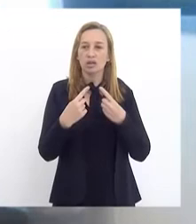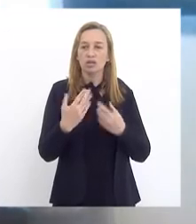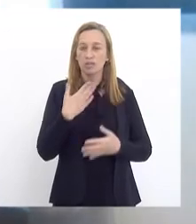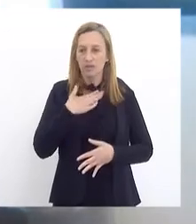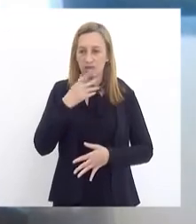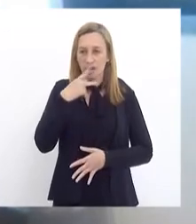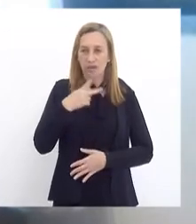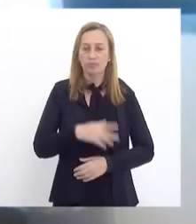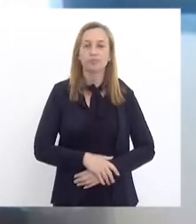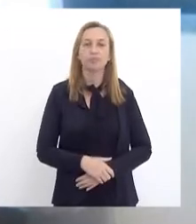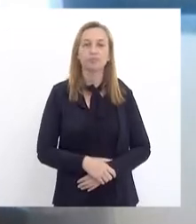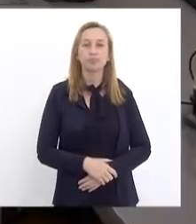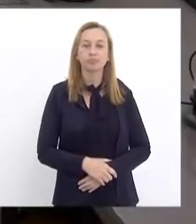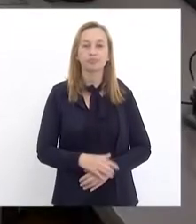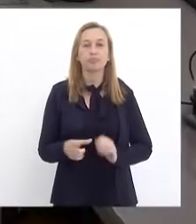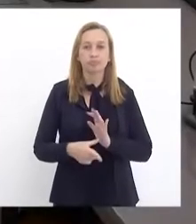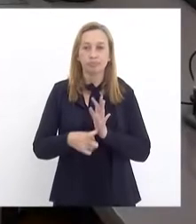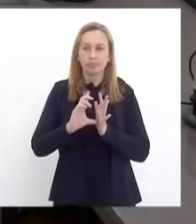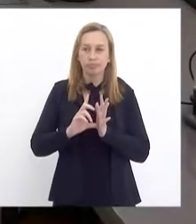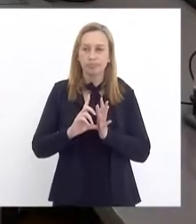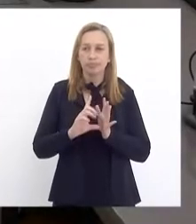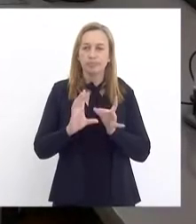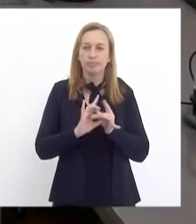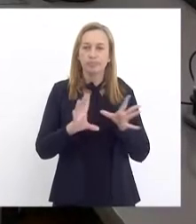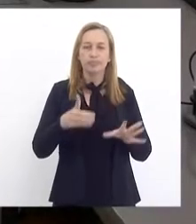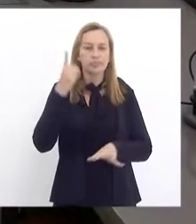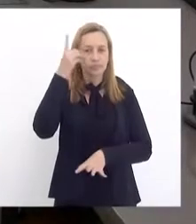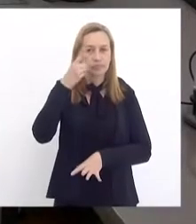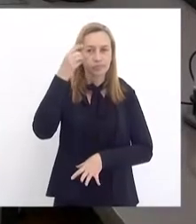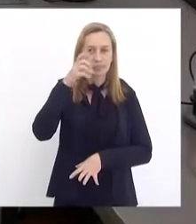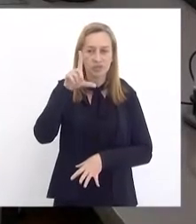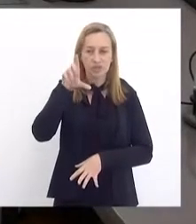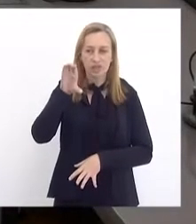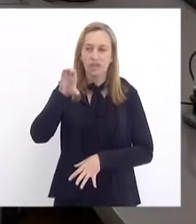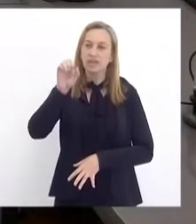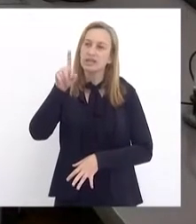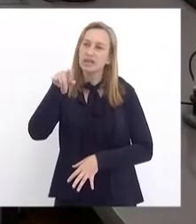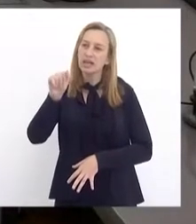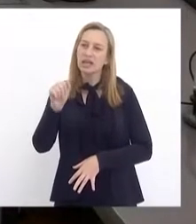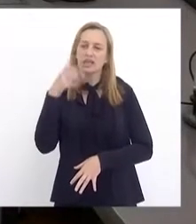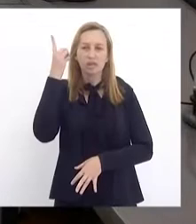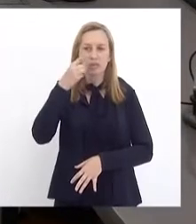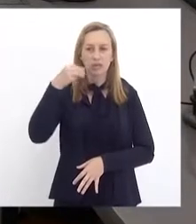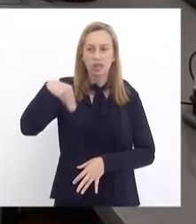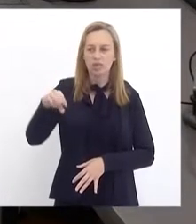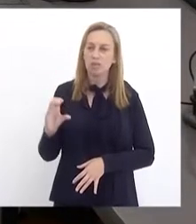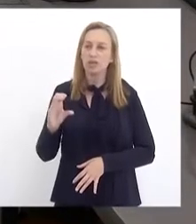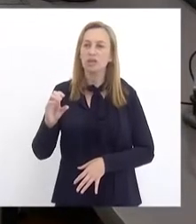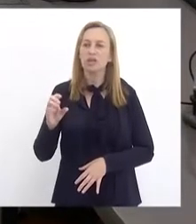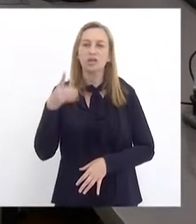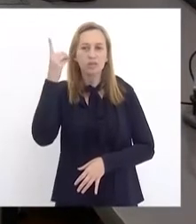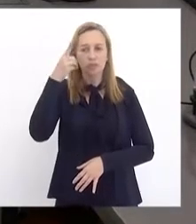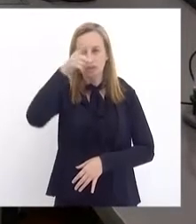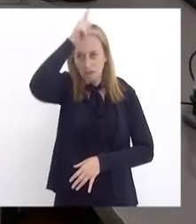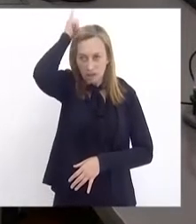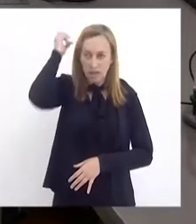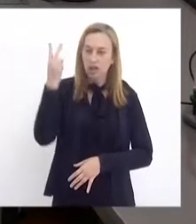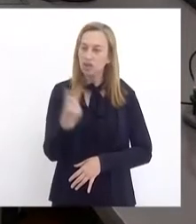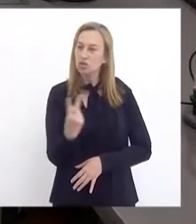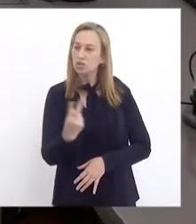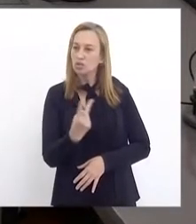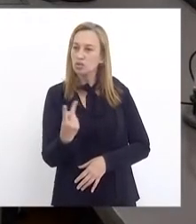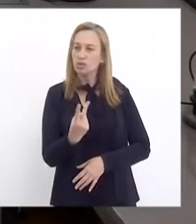considerações. Eu, antes de passar a palavra à deputada Célia, deputado Carlos Mink, deputado Luiz Paulo, considerando que duas questões de ordem